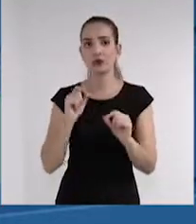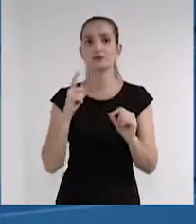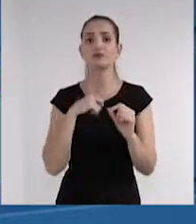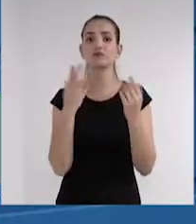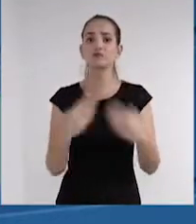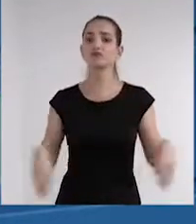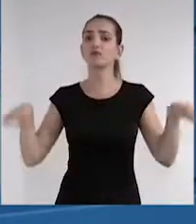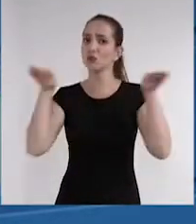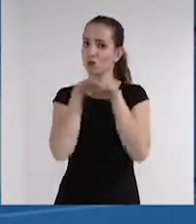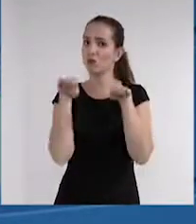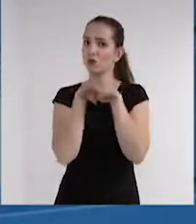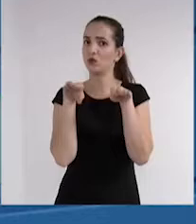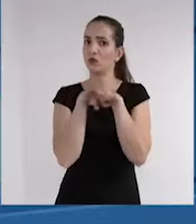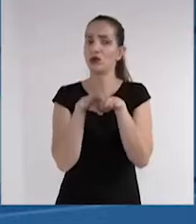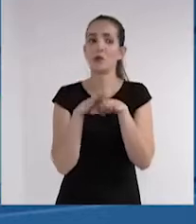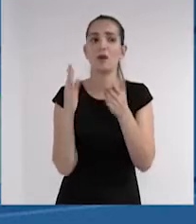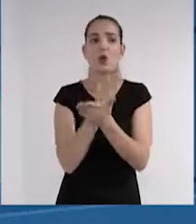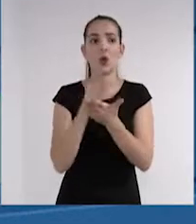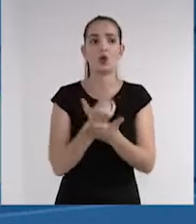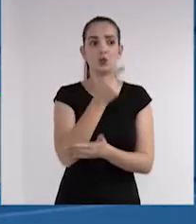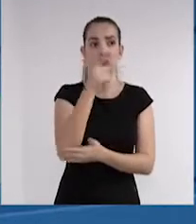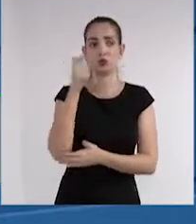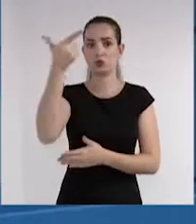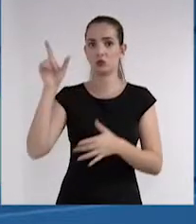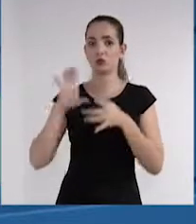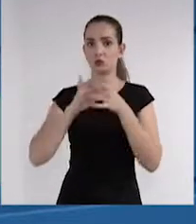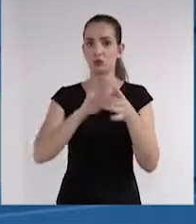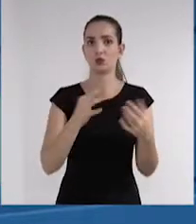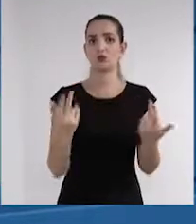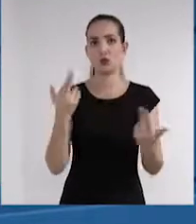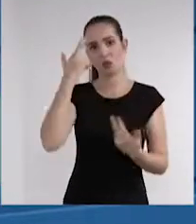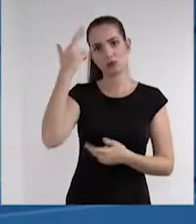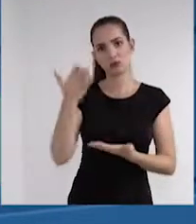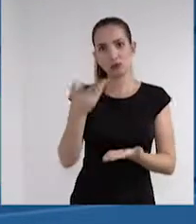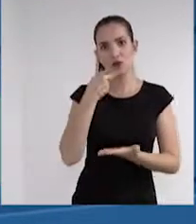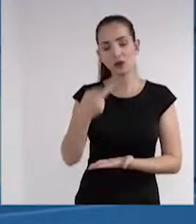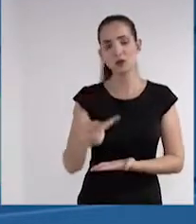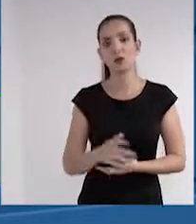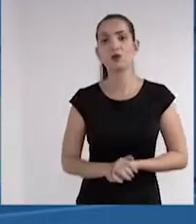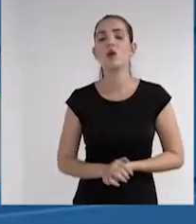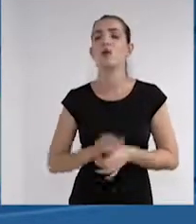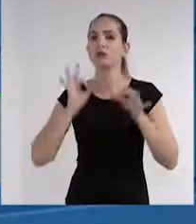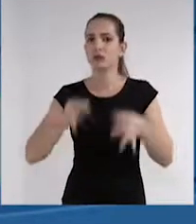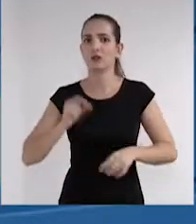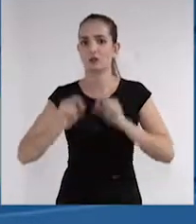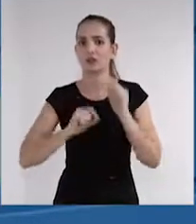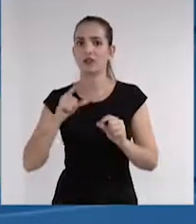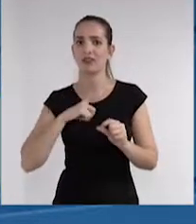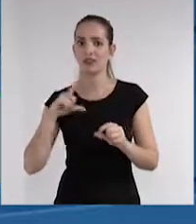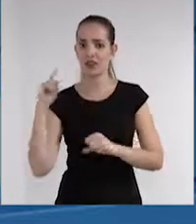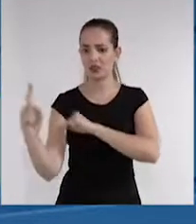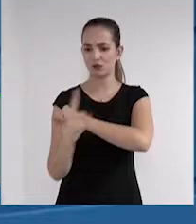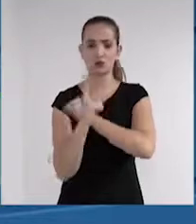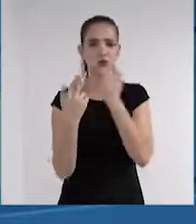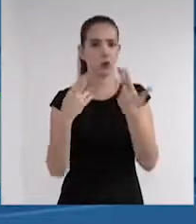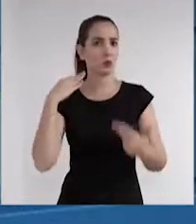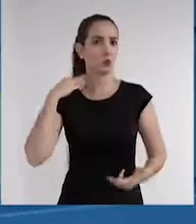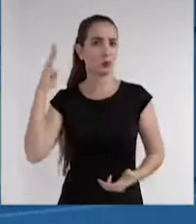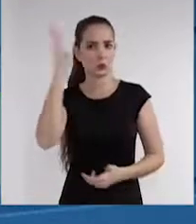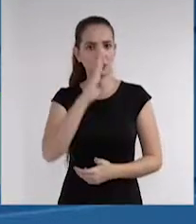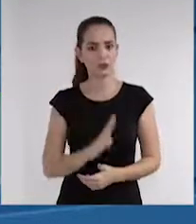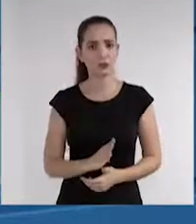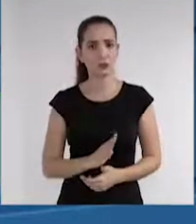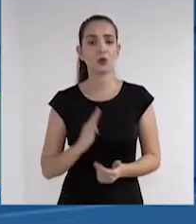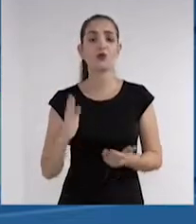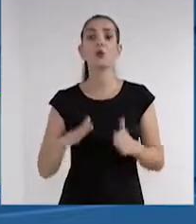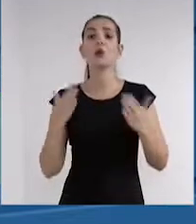determinadas situações em relação ao latifúndio que o senhor falou. O ideal seria dar as mesmas condições de atendimento do Banco do Brasil, quando,